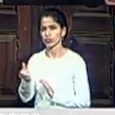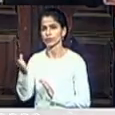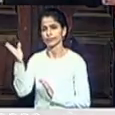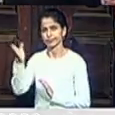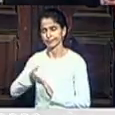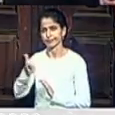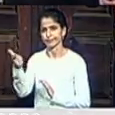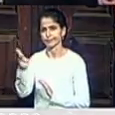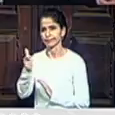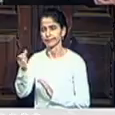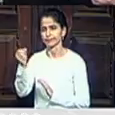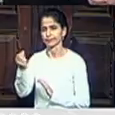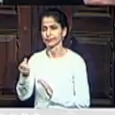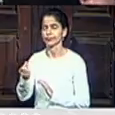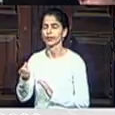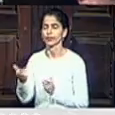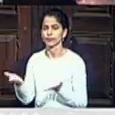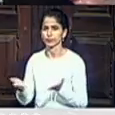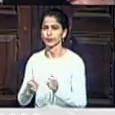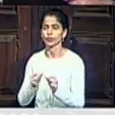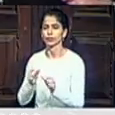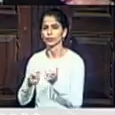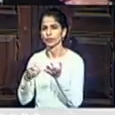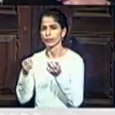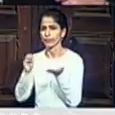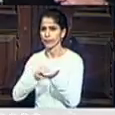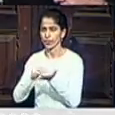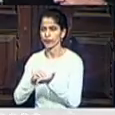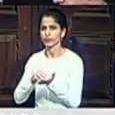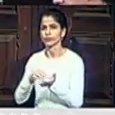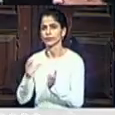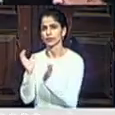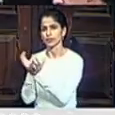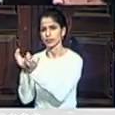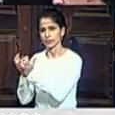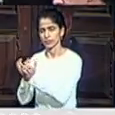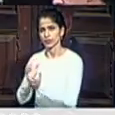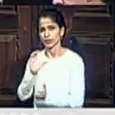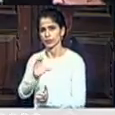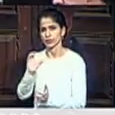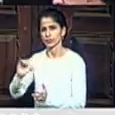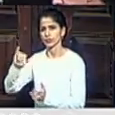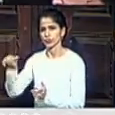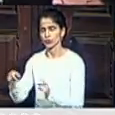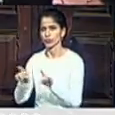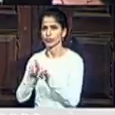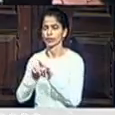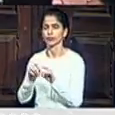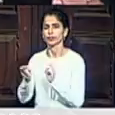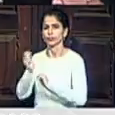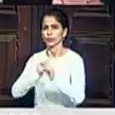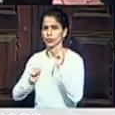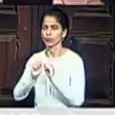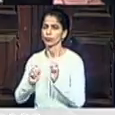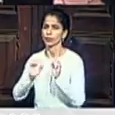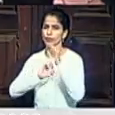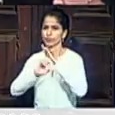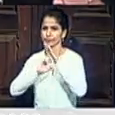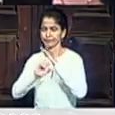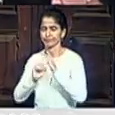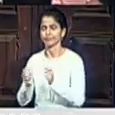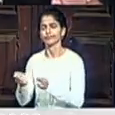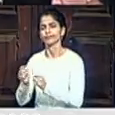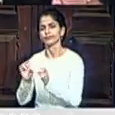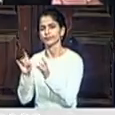2002, pendendo de pareceres das Comissões de Constituição e Justiça, de Economia, Indústria e Comércio, de